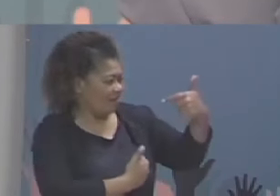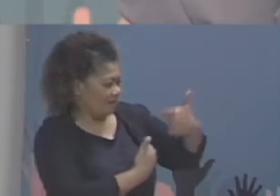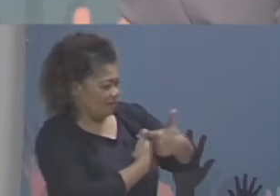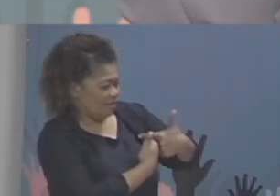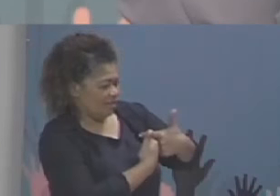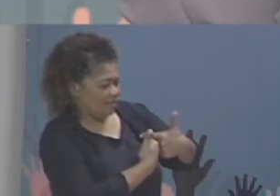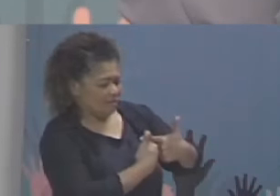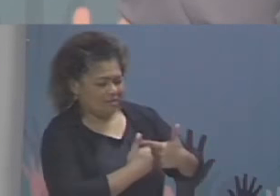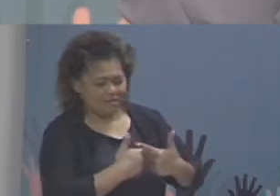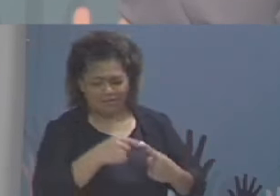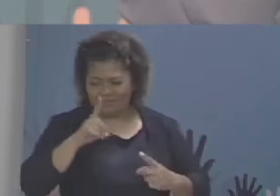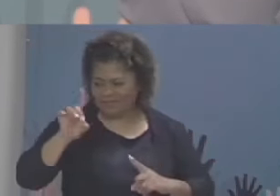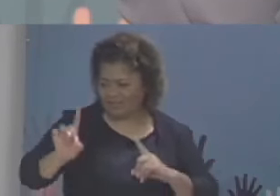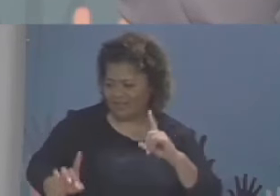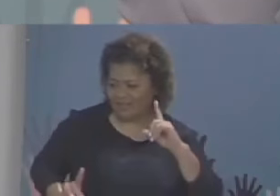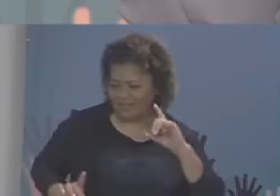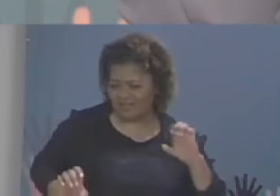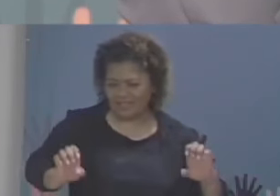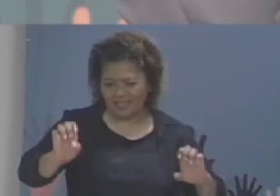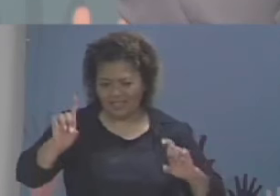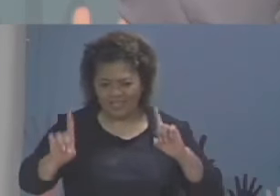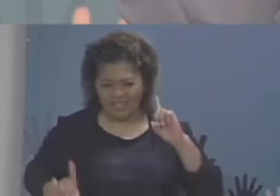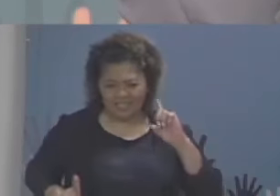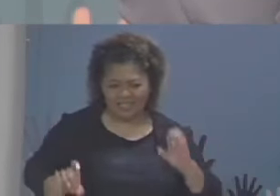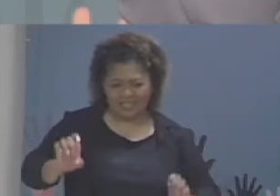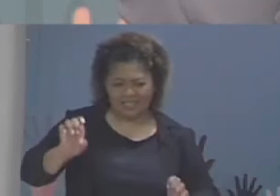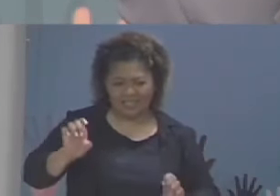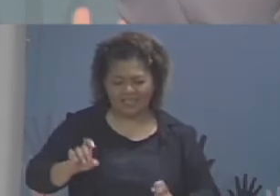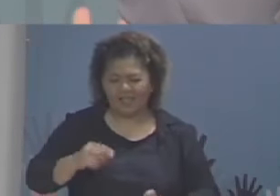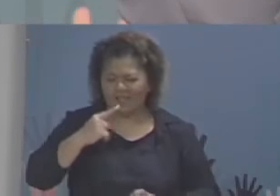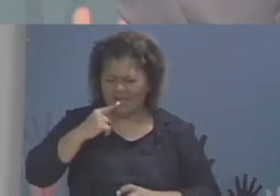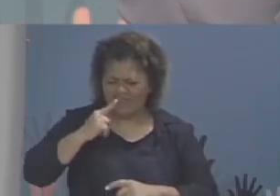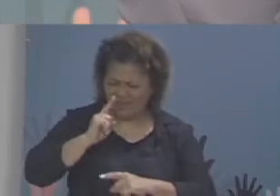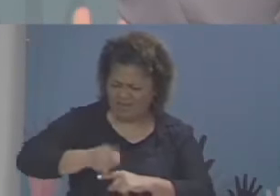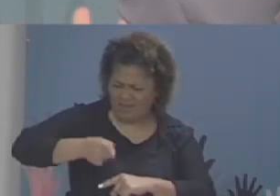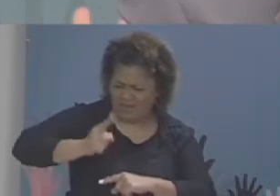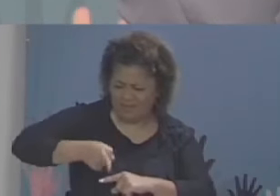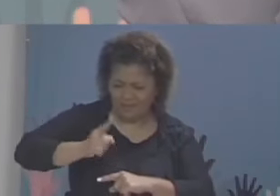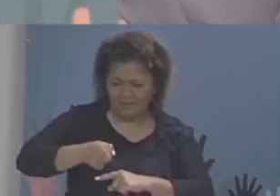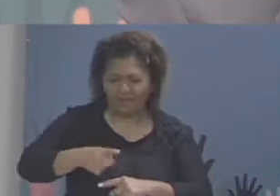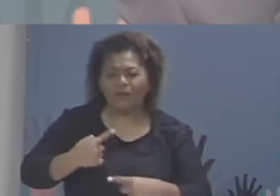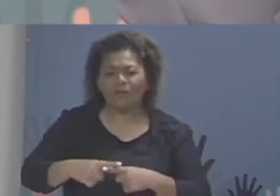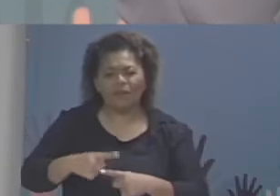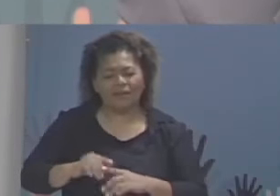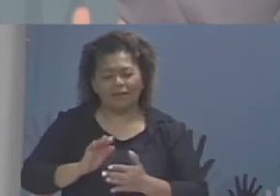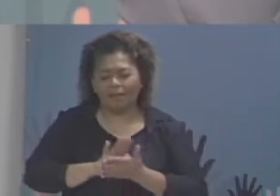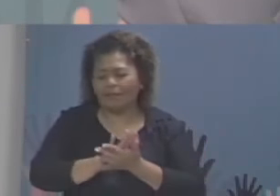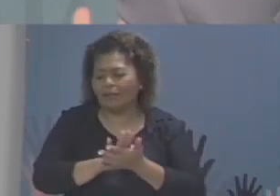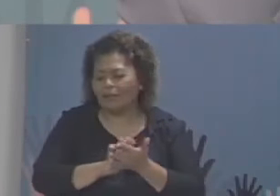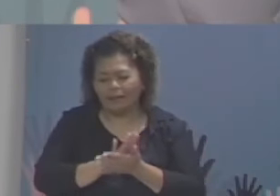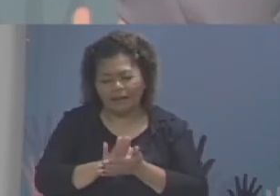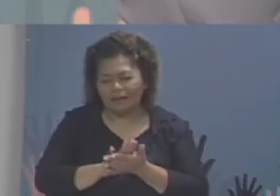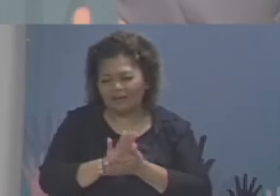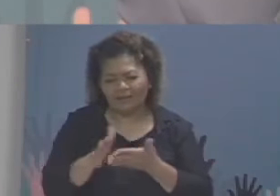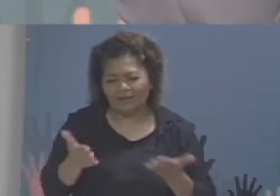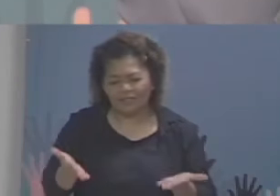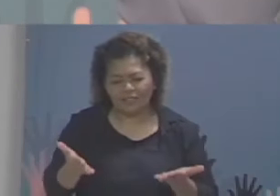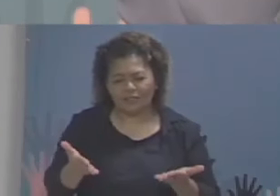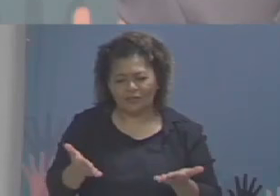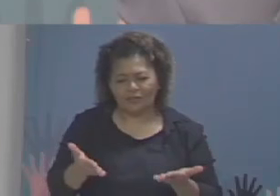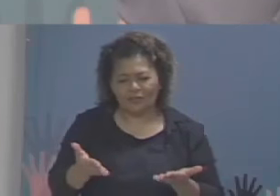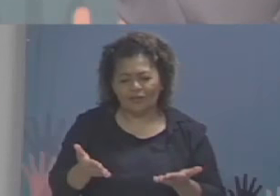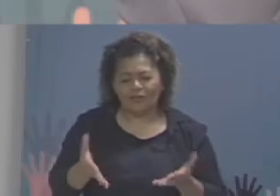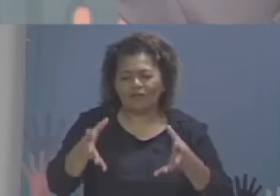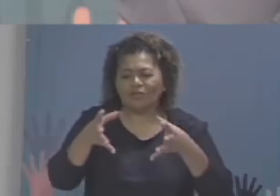esquerdistas, a outra chapa 23 nos chama de direitistas. Por quê? Porque nós não somos nada disso. Nós somos a pluralidade